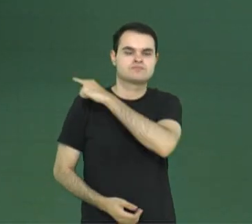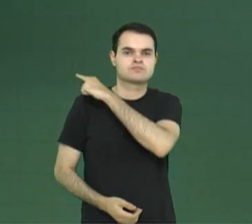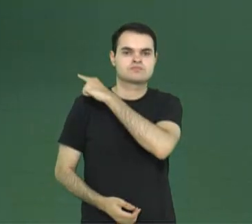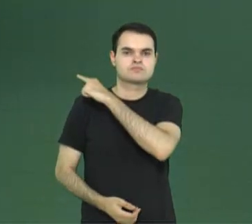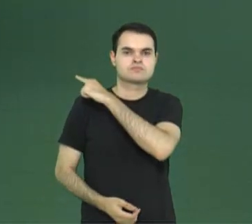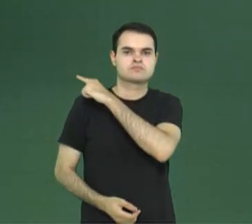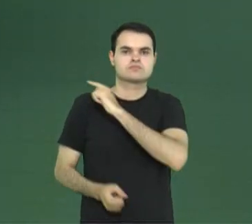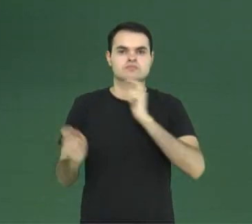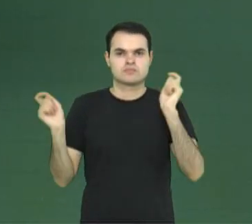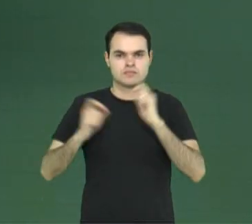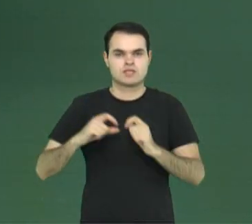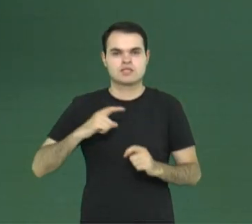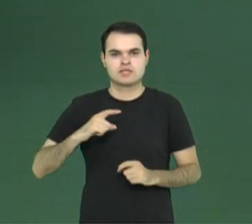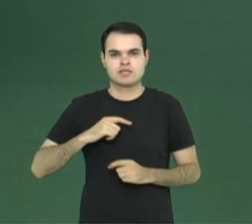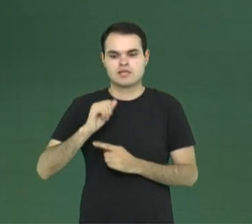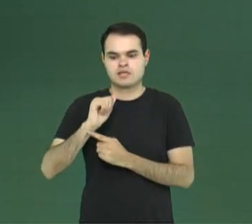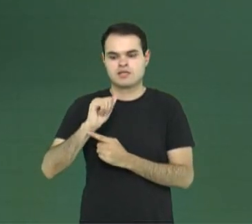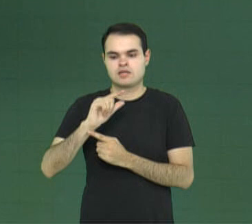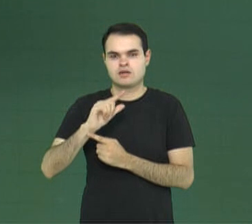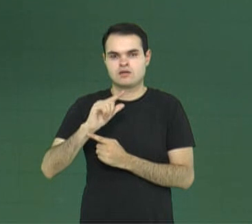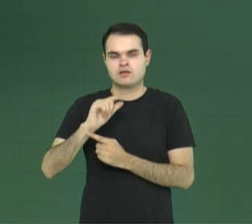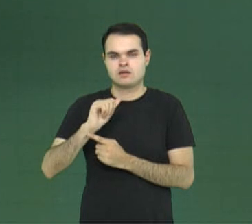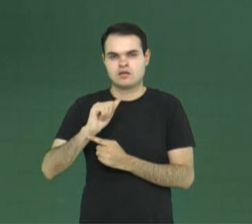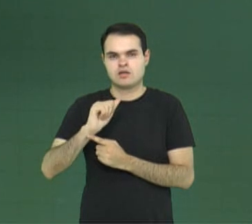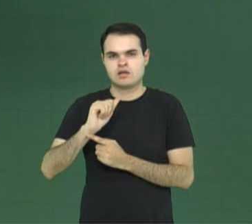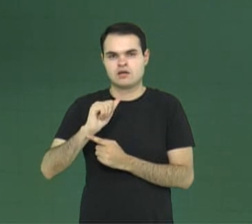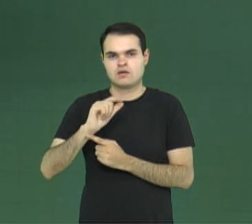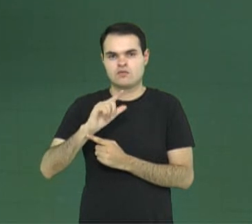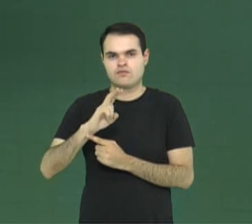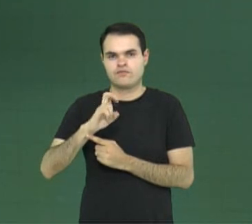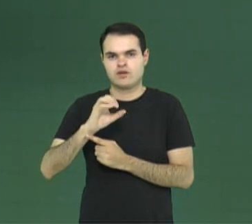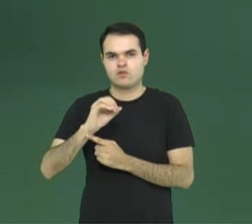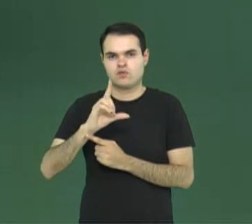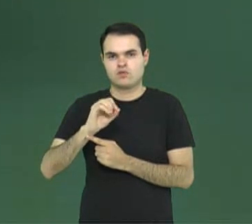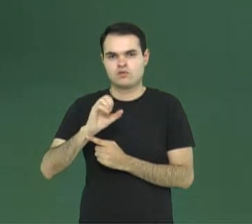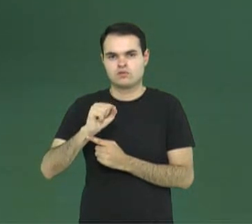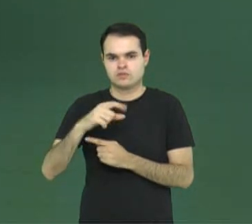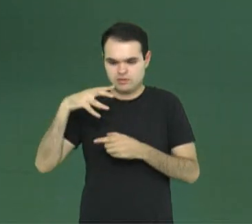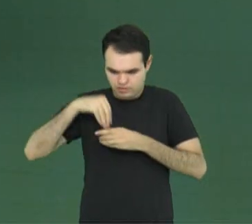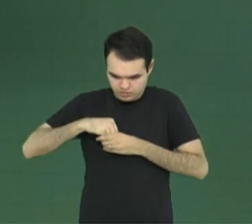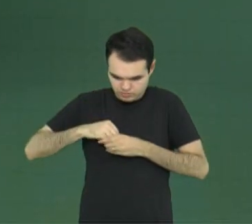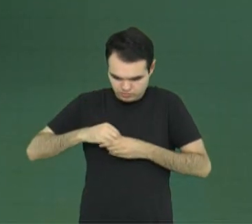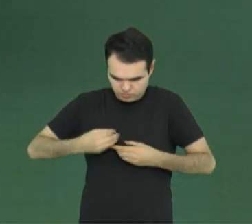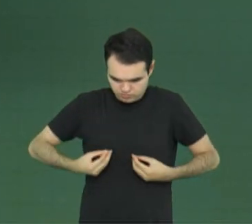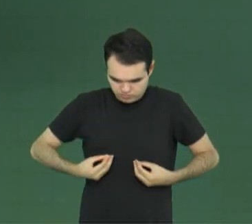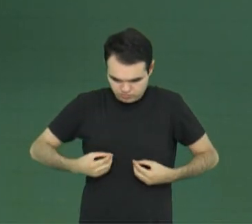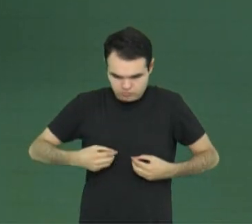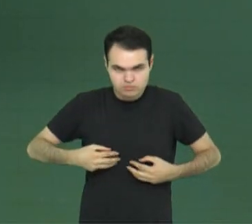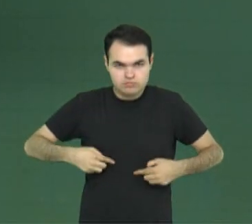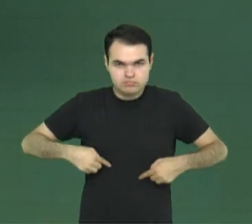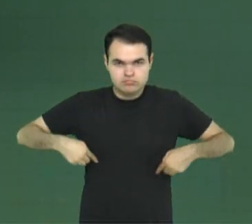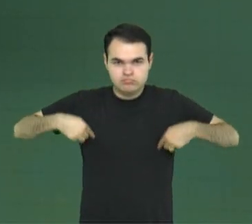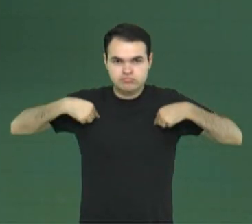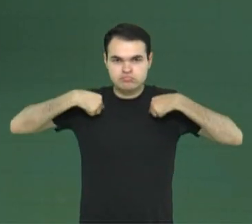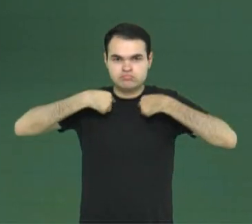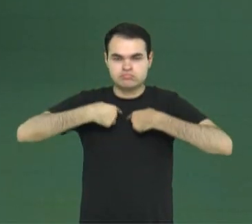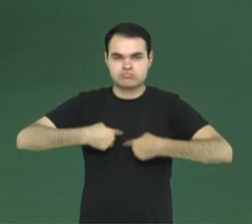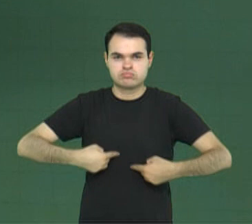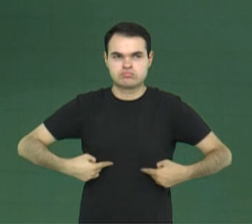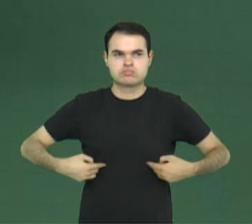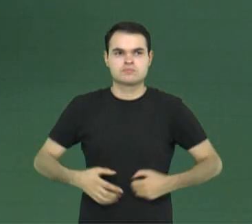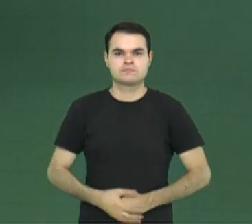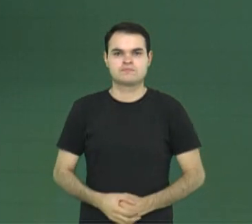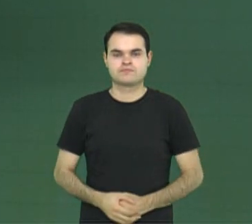notando a presença de alvéolos, que são todo aquele monte de compartimentos, e agora mais adequados à utilização do ar na